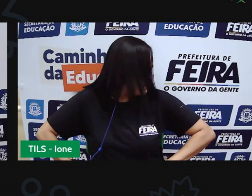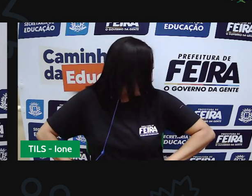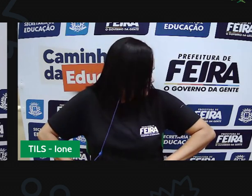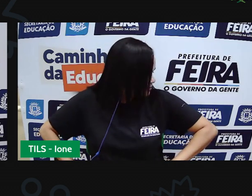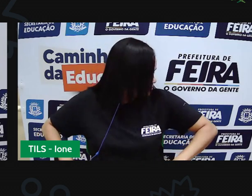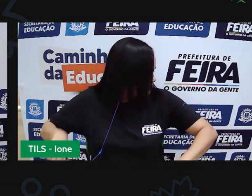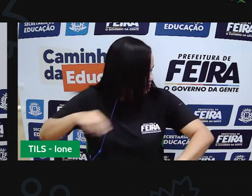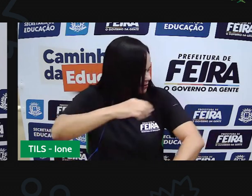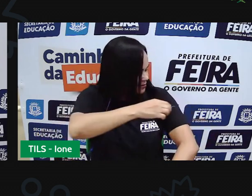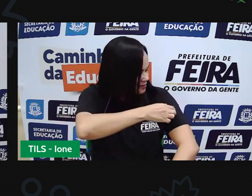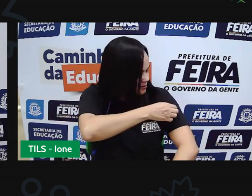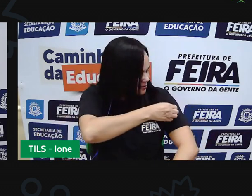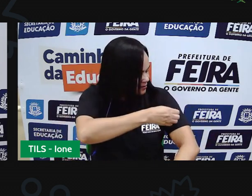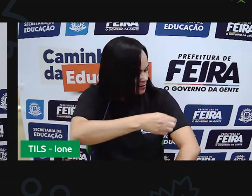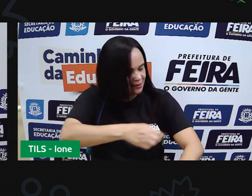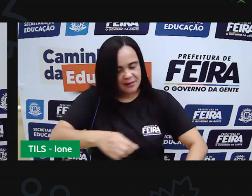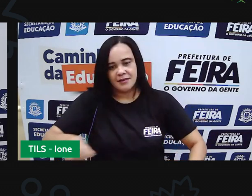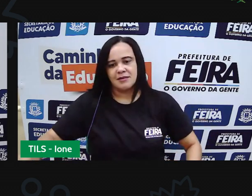Pedro?